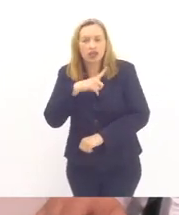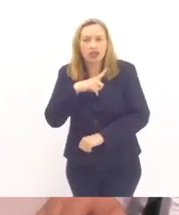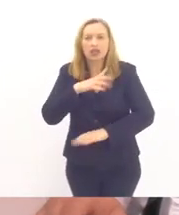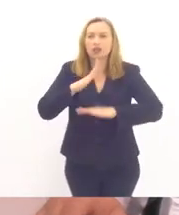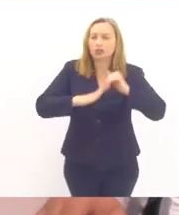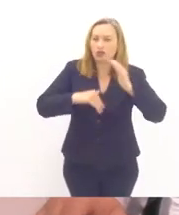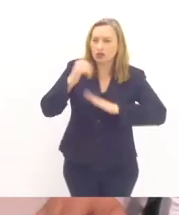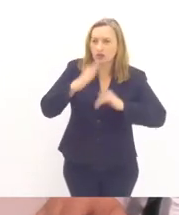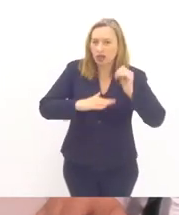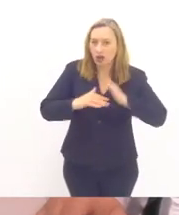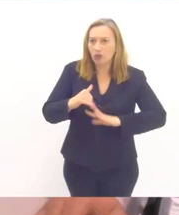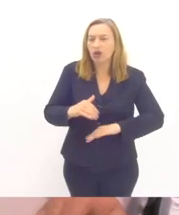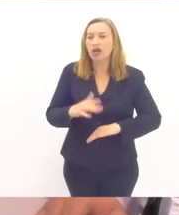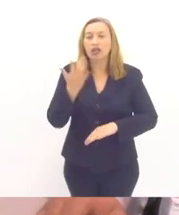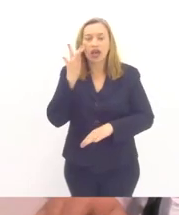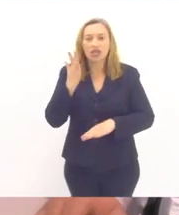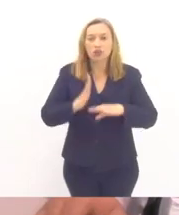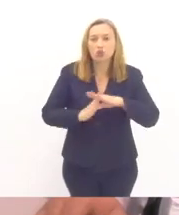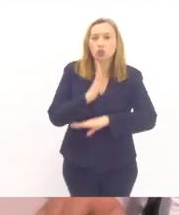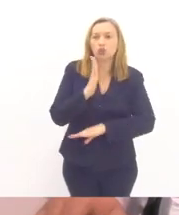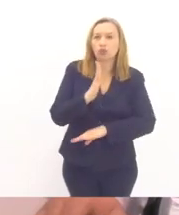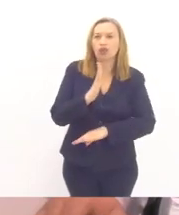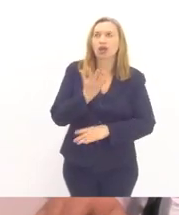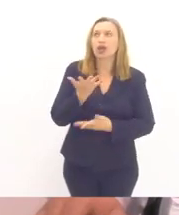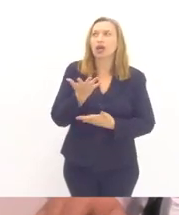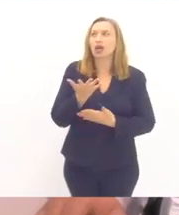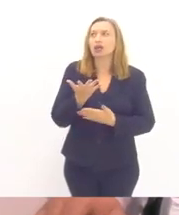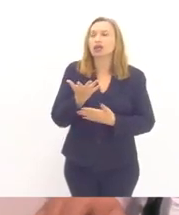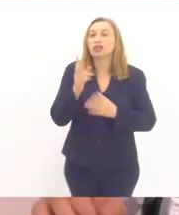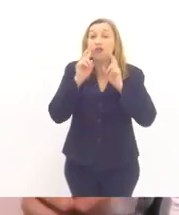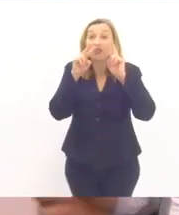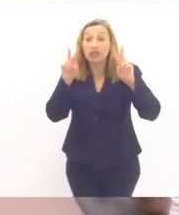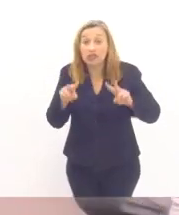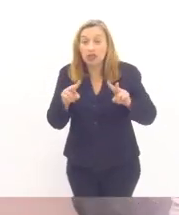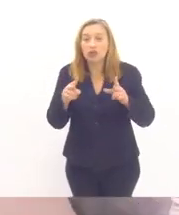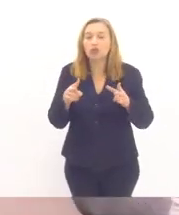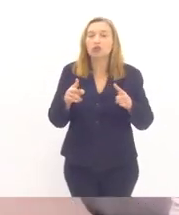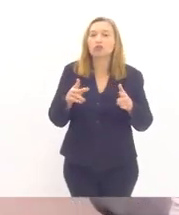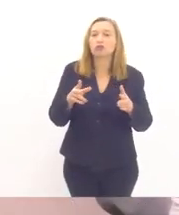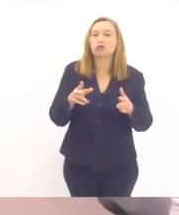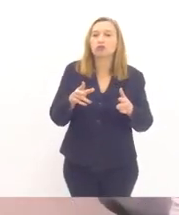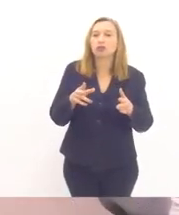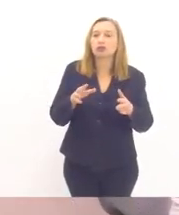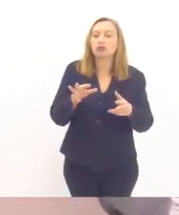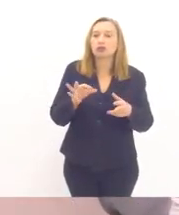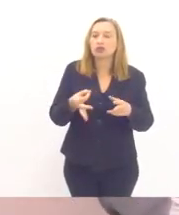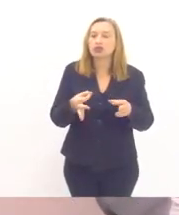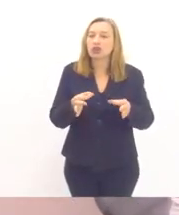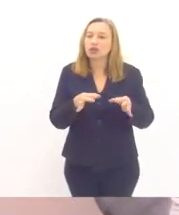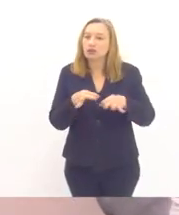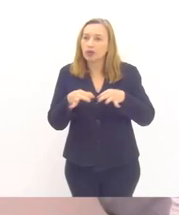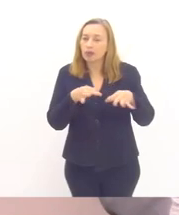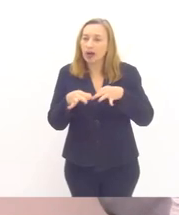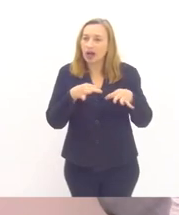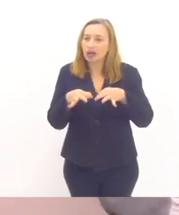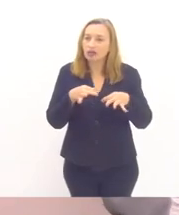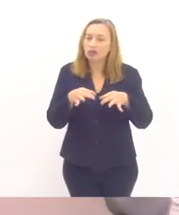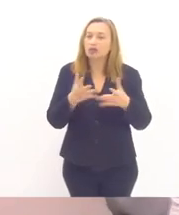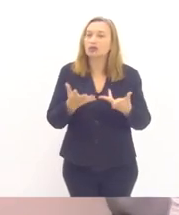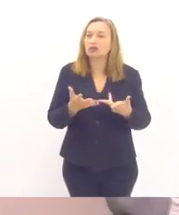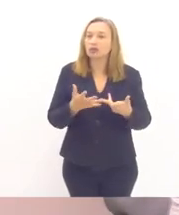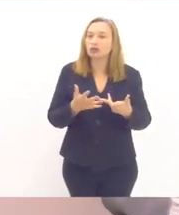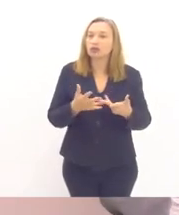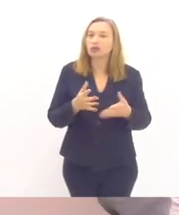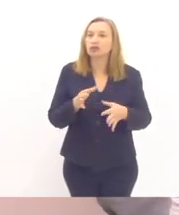profissional disponível. A gente acha que tem que romper com essa visão, que a gente considera que é um certo improviso, e fazer um planejamento